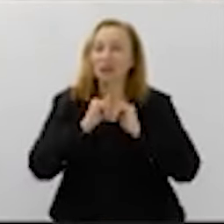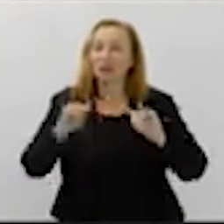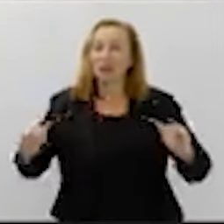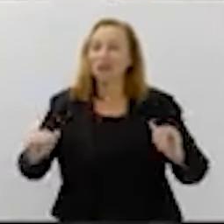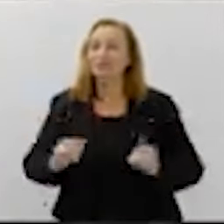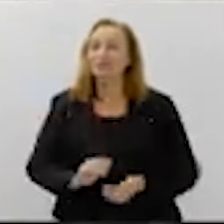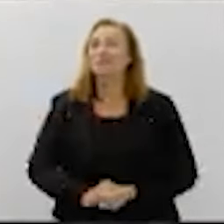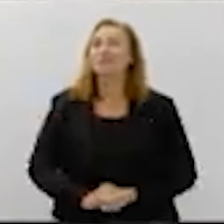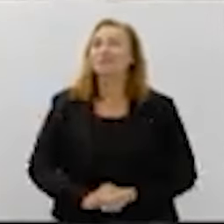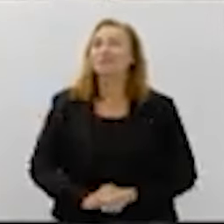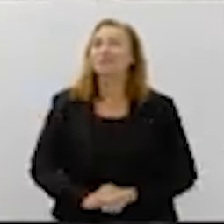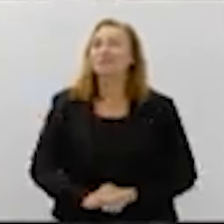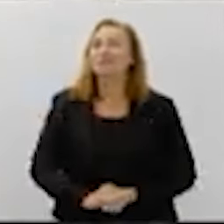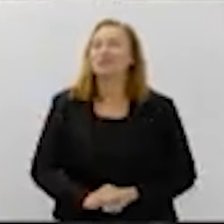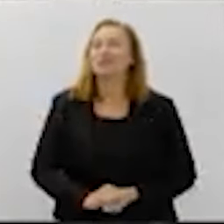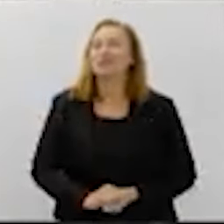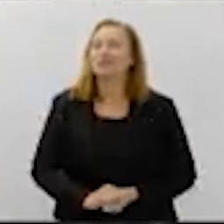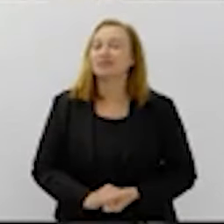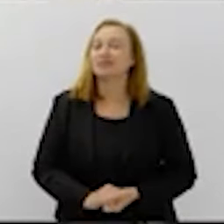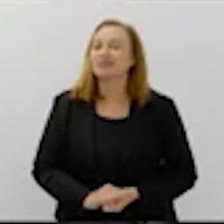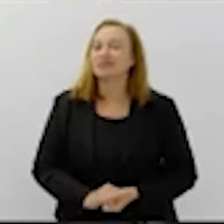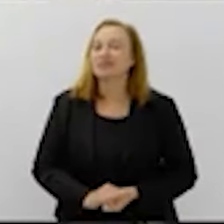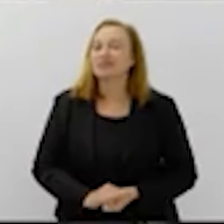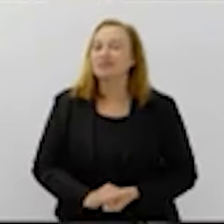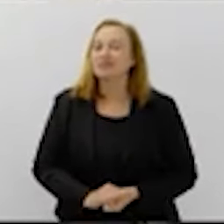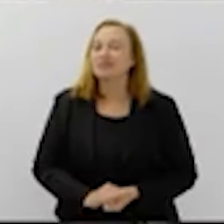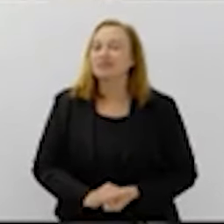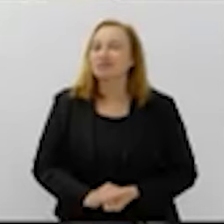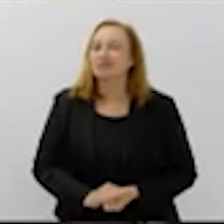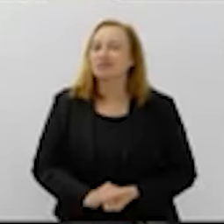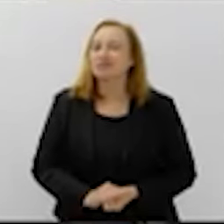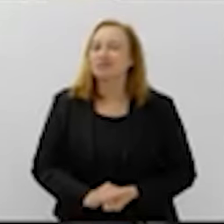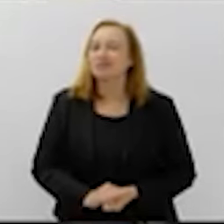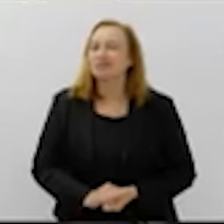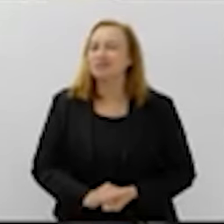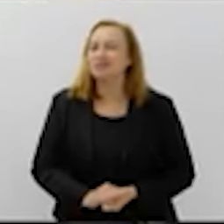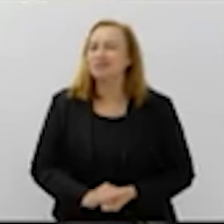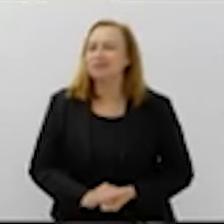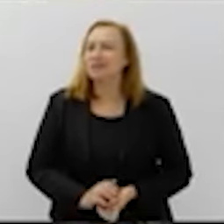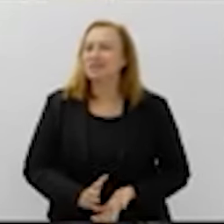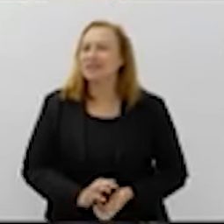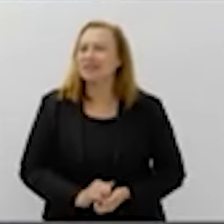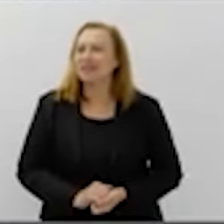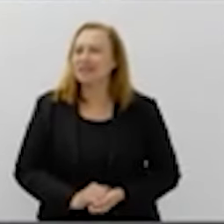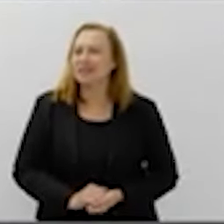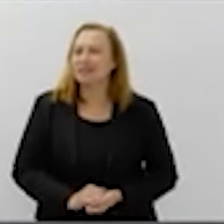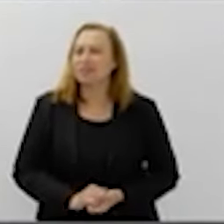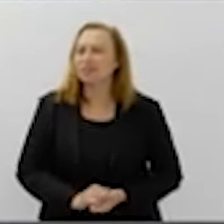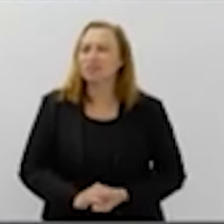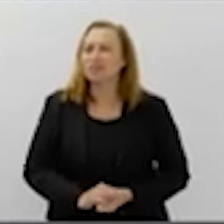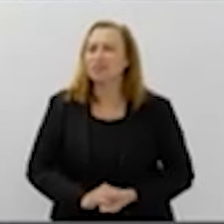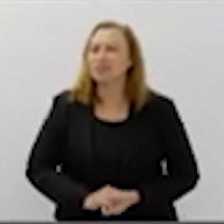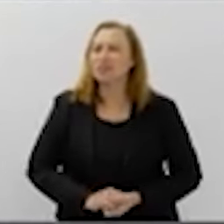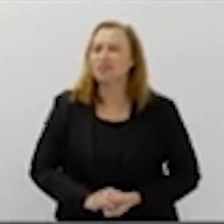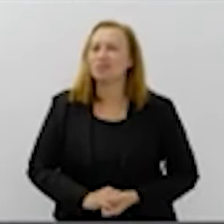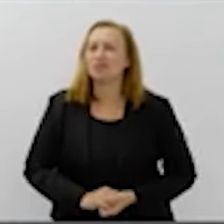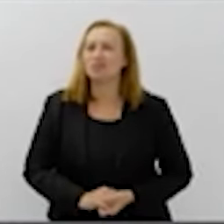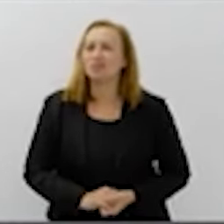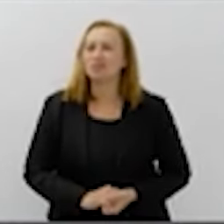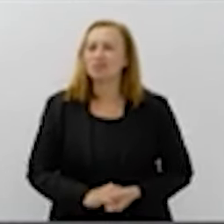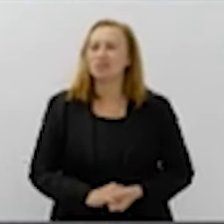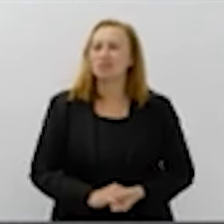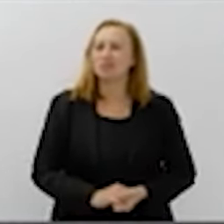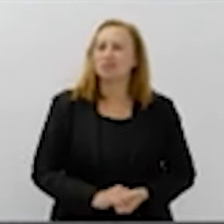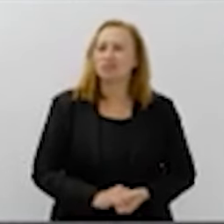Anuncio. Pela ordem. Pois não, deputado. Eu queria só me dirigir ao nobre deputado, que eu sou do PT desde